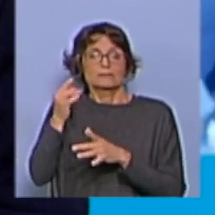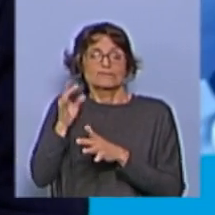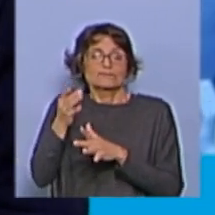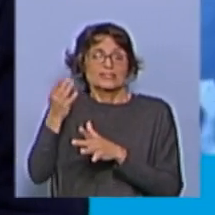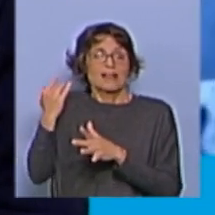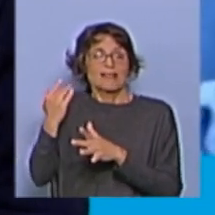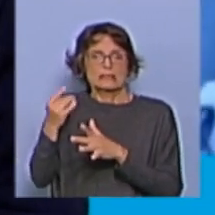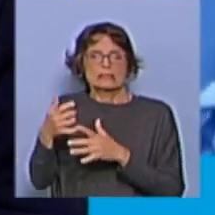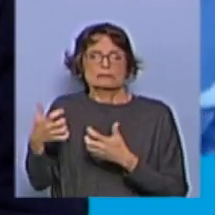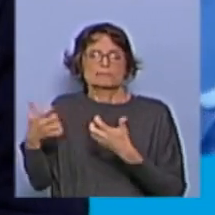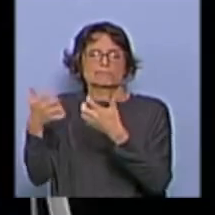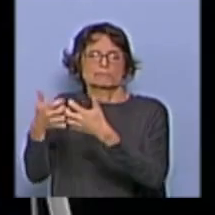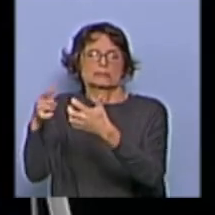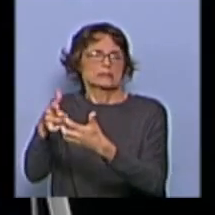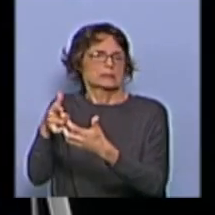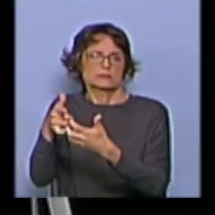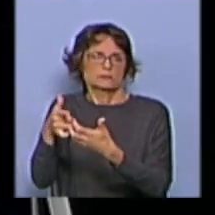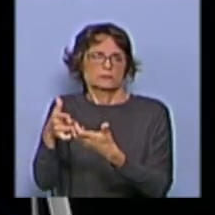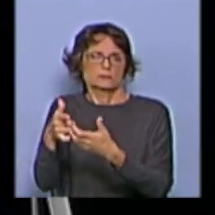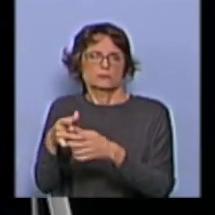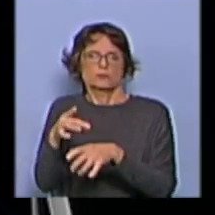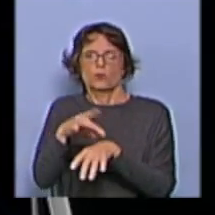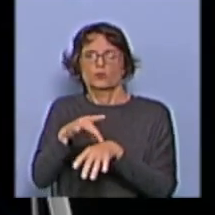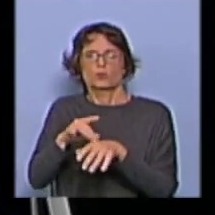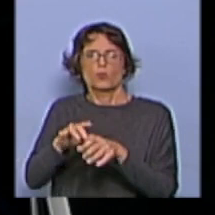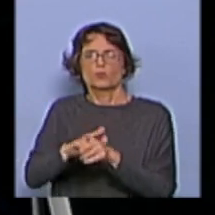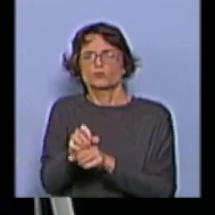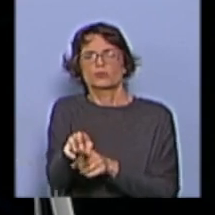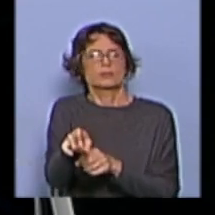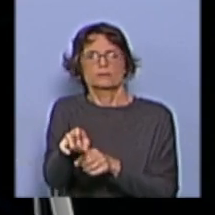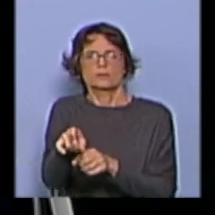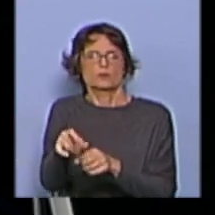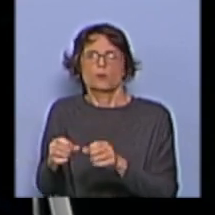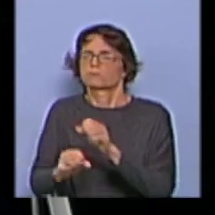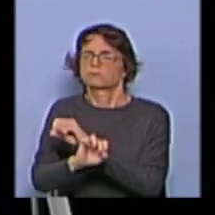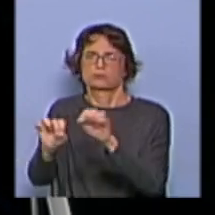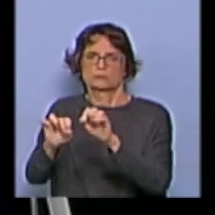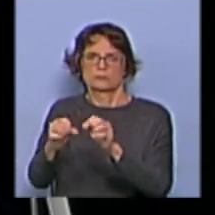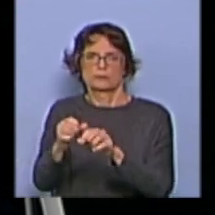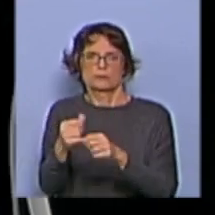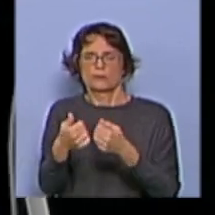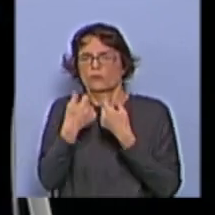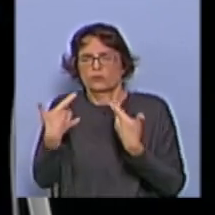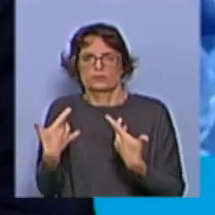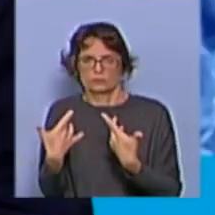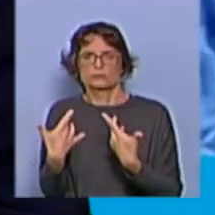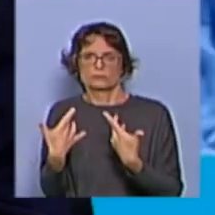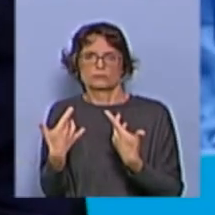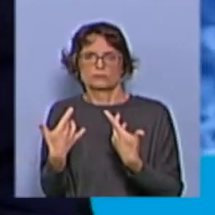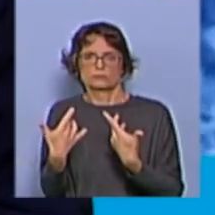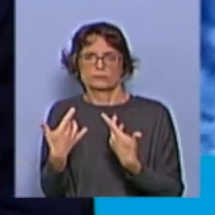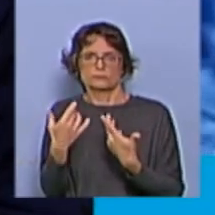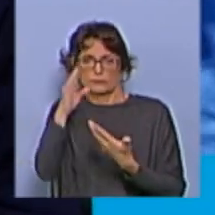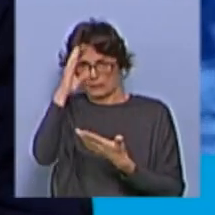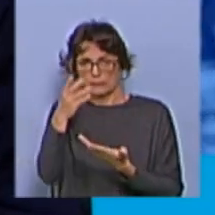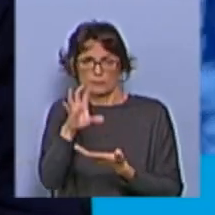isto foi uma gota que fez transbordar o copo, não é? A menos que essas tensões fossem ditatorialmente esmagadas. E sabem quem